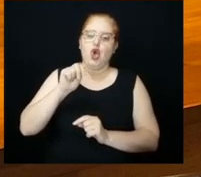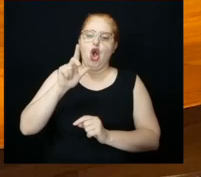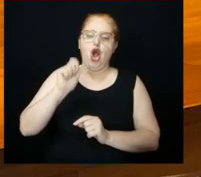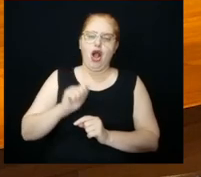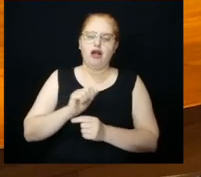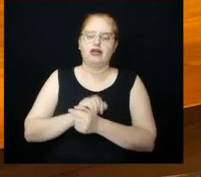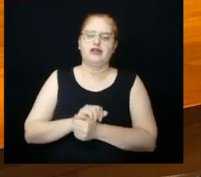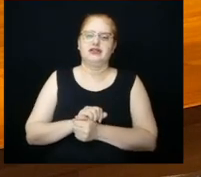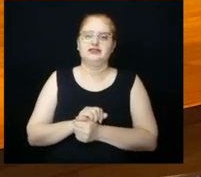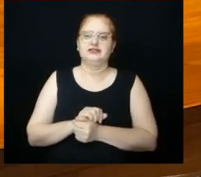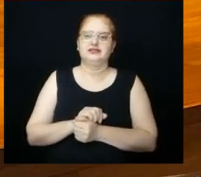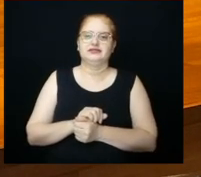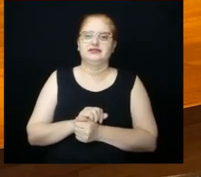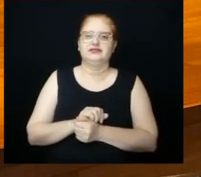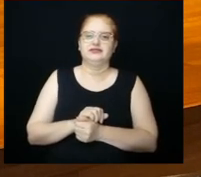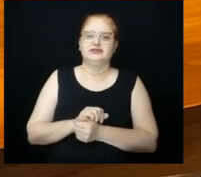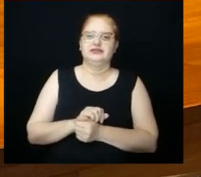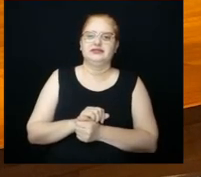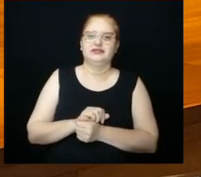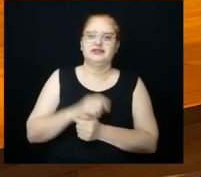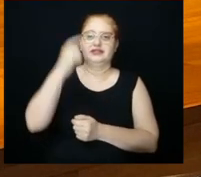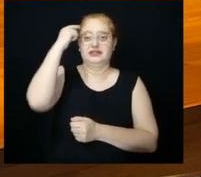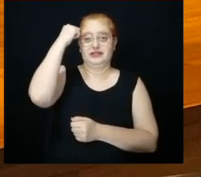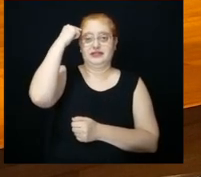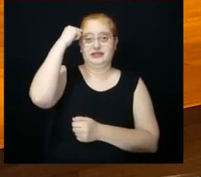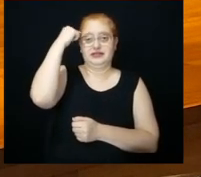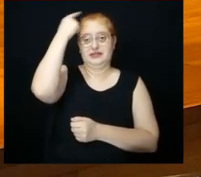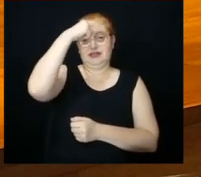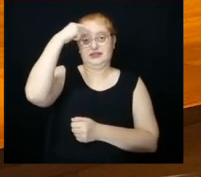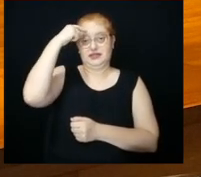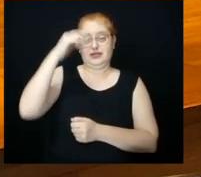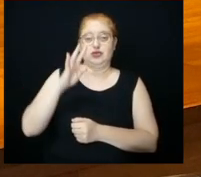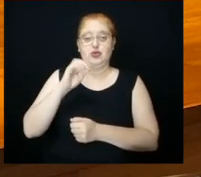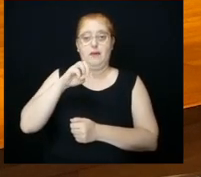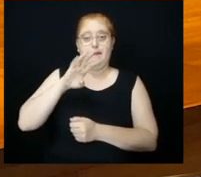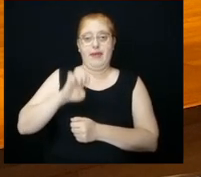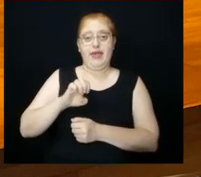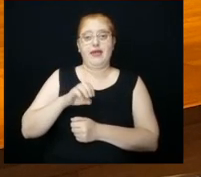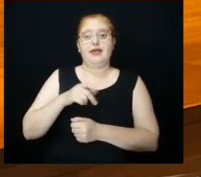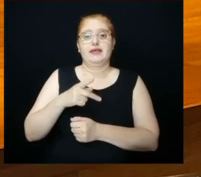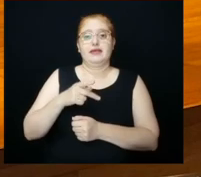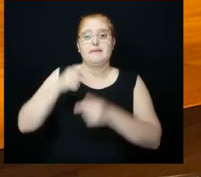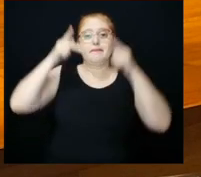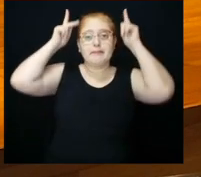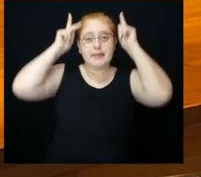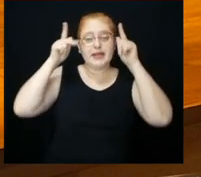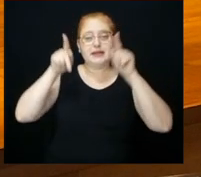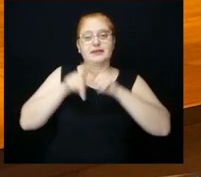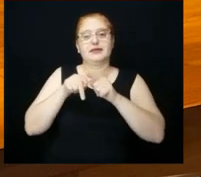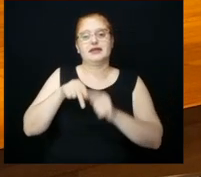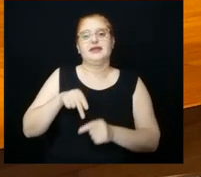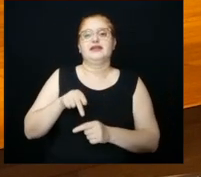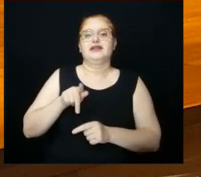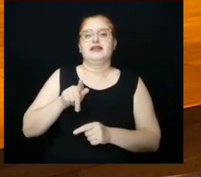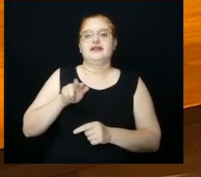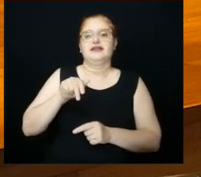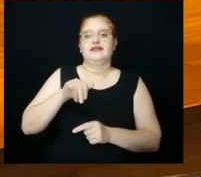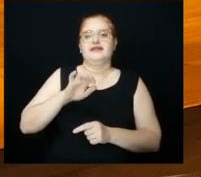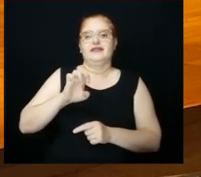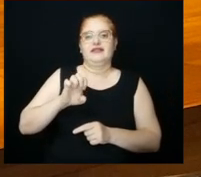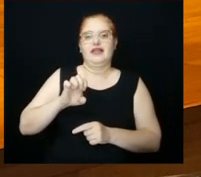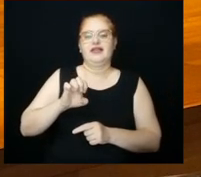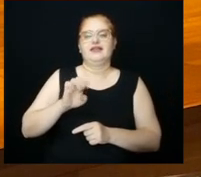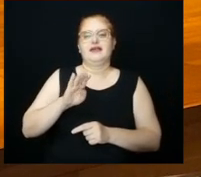o próprio São Tomé e Príncipe, Guiné-Bissau, enfim, que são lugares que têm também, mas basicamente